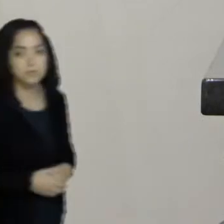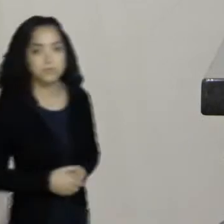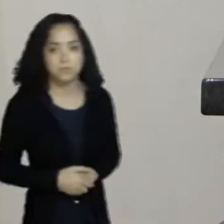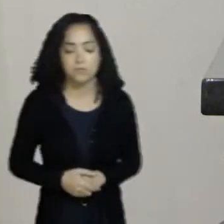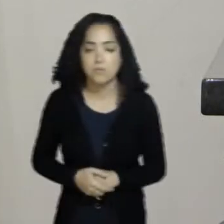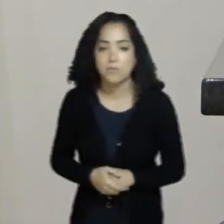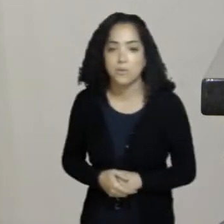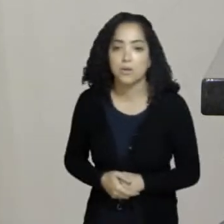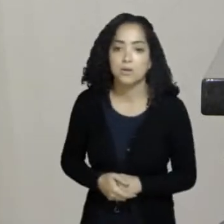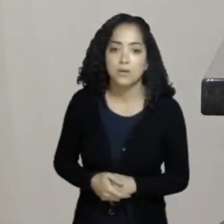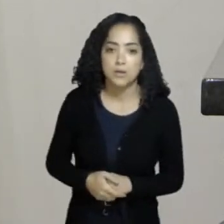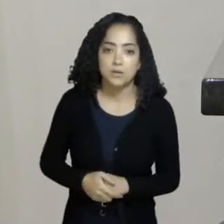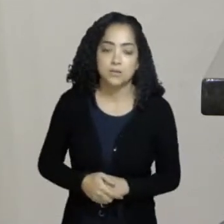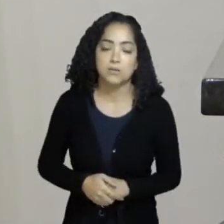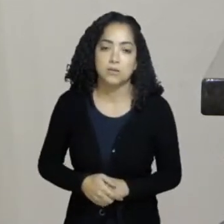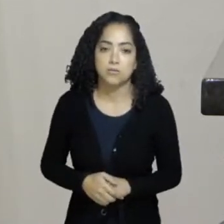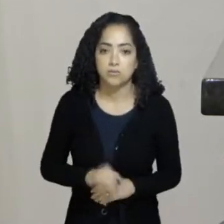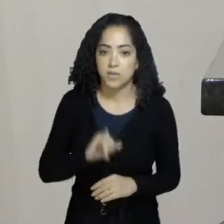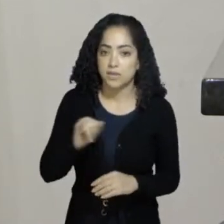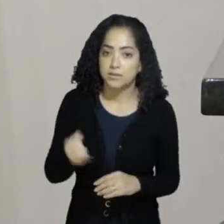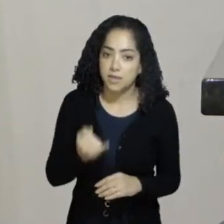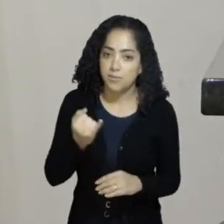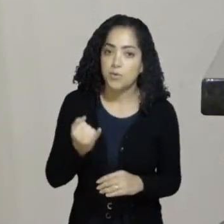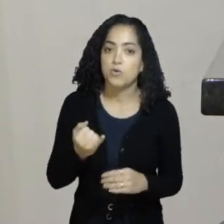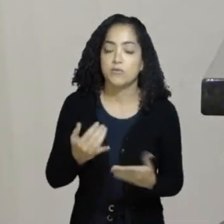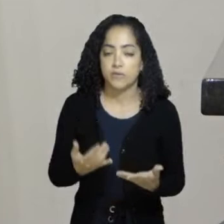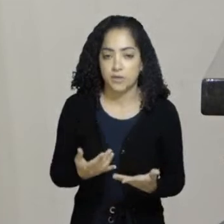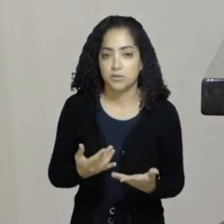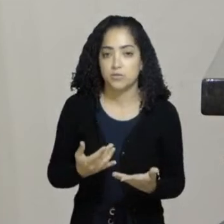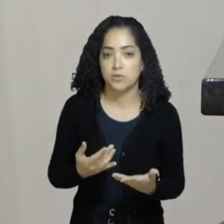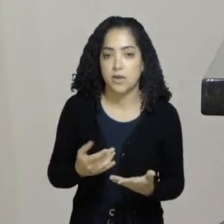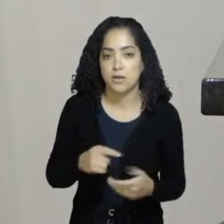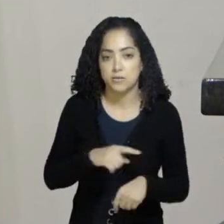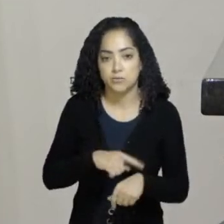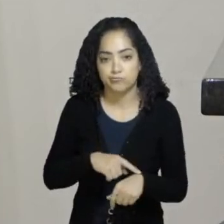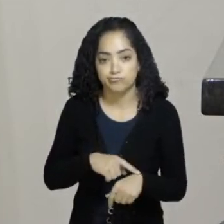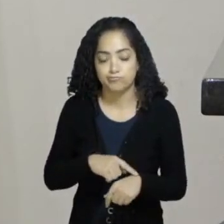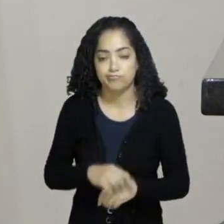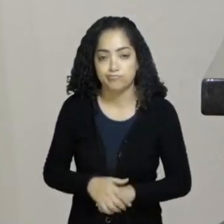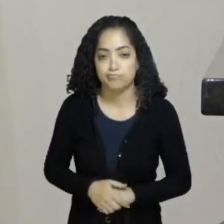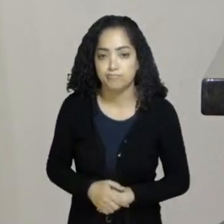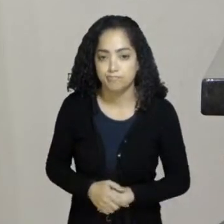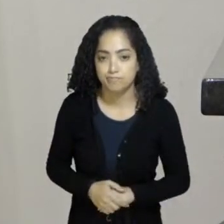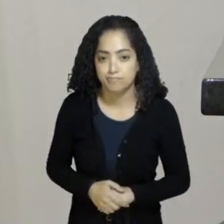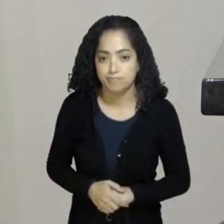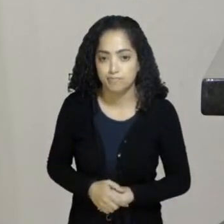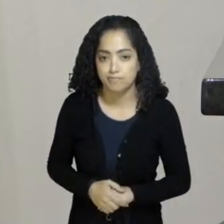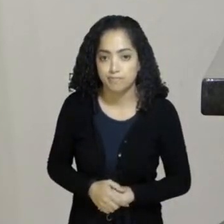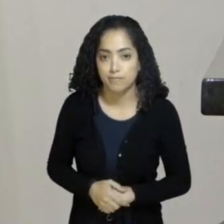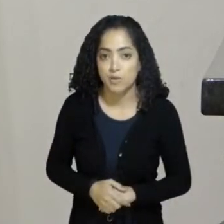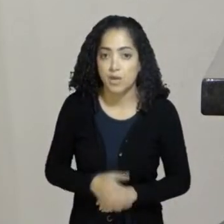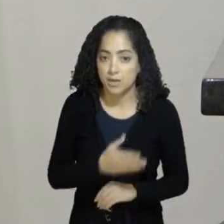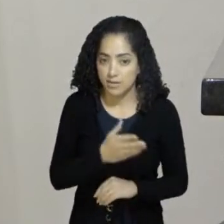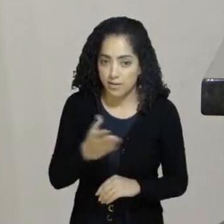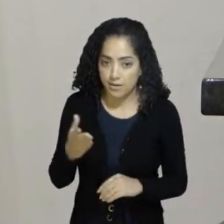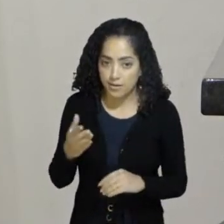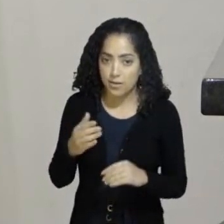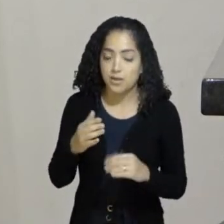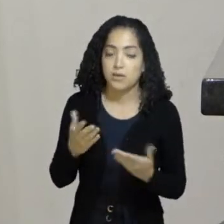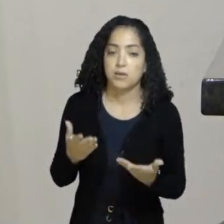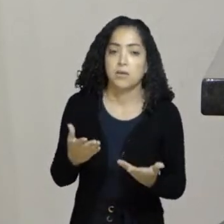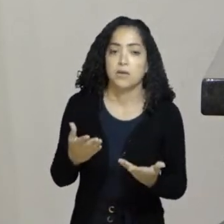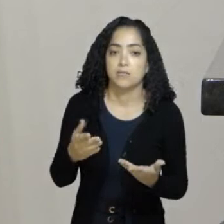oportunidade para fazer a choradeira deles E aí com esses relatos de